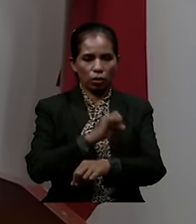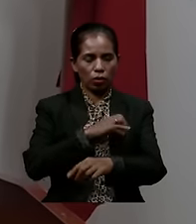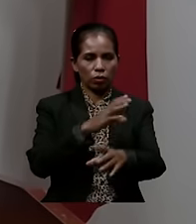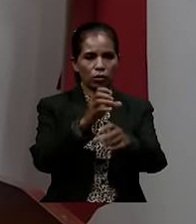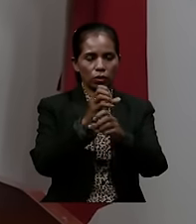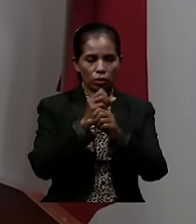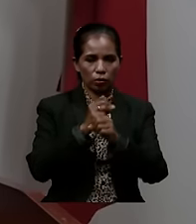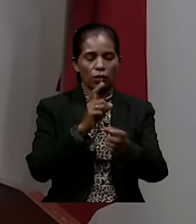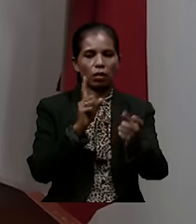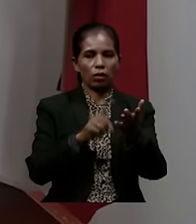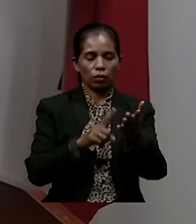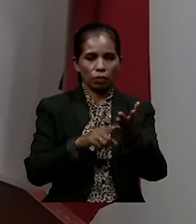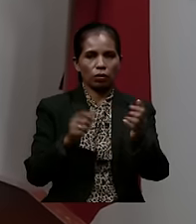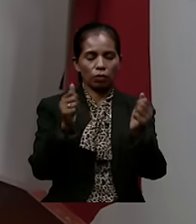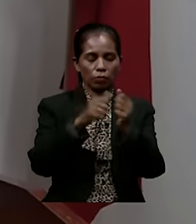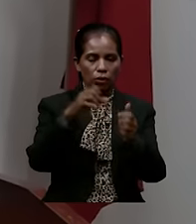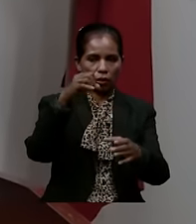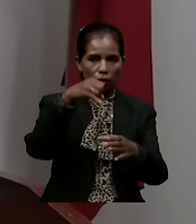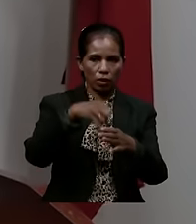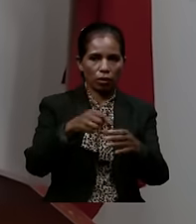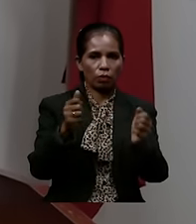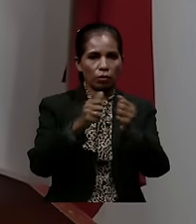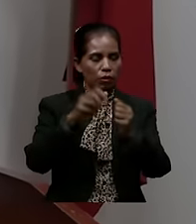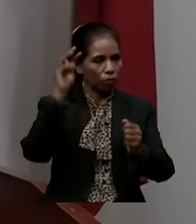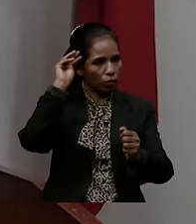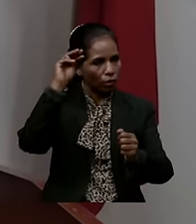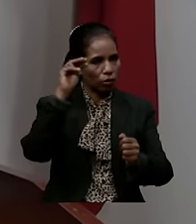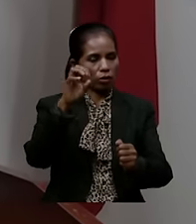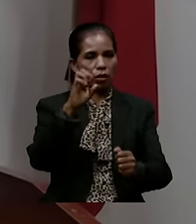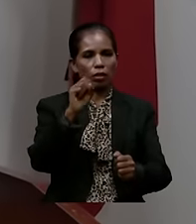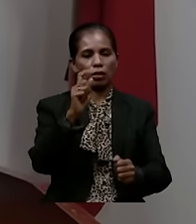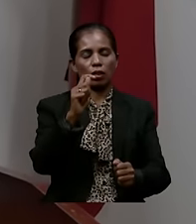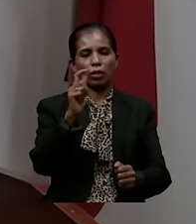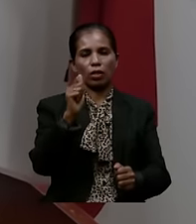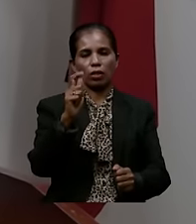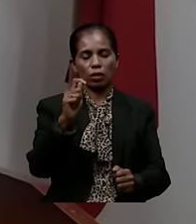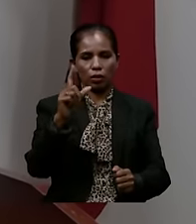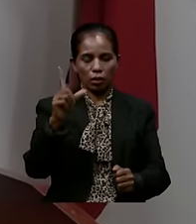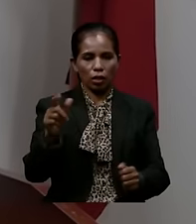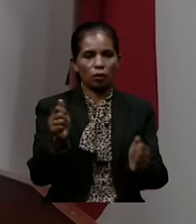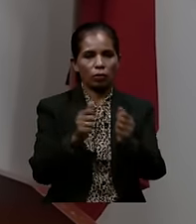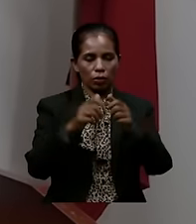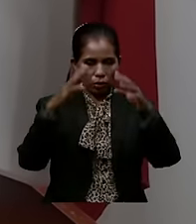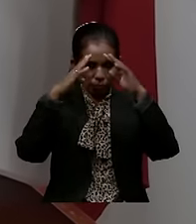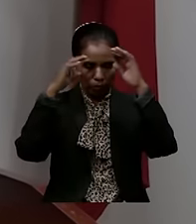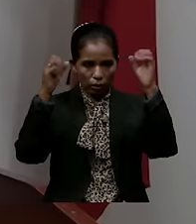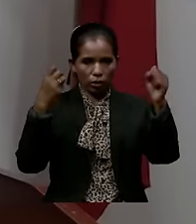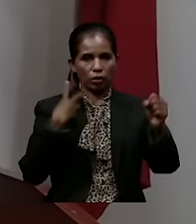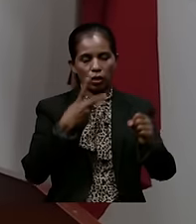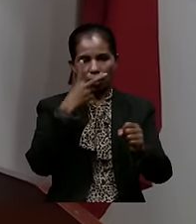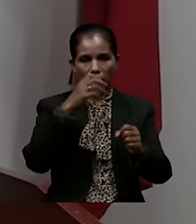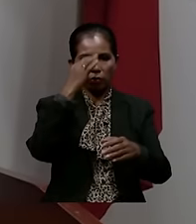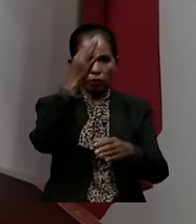discussão cliente teves a moto com ministro estatal nemos a moto com uma presidente. E tareba